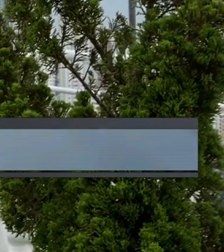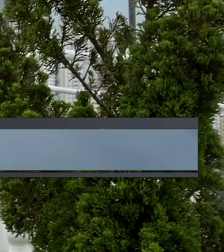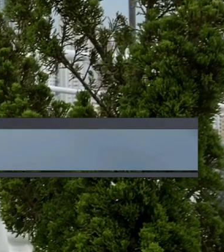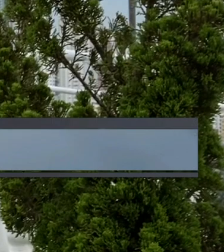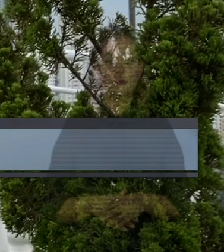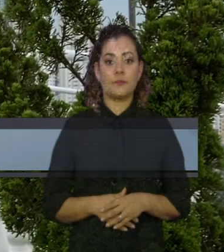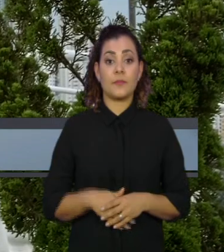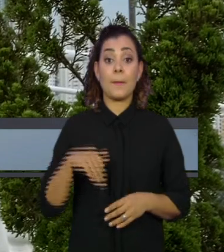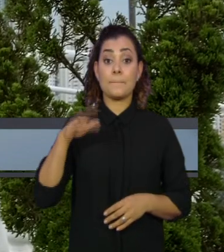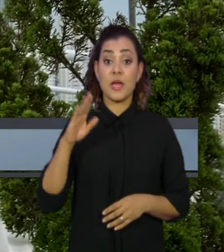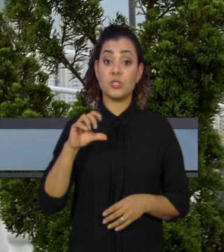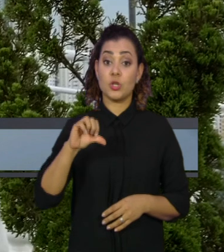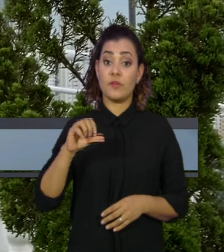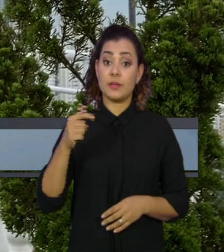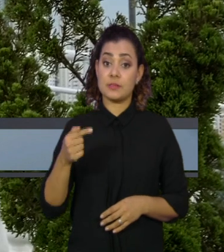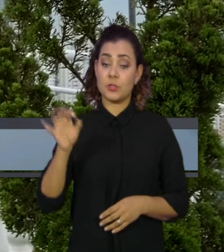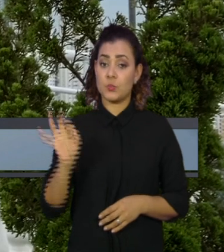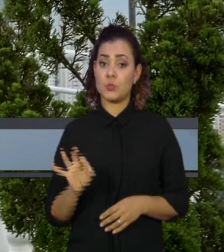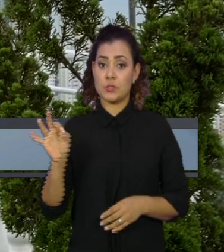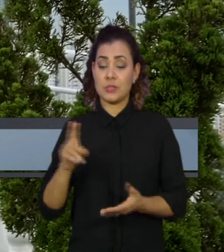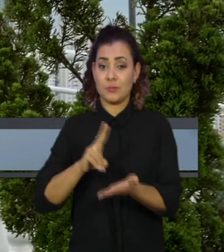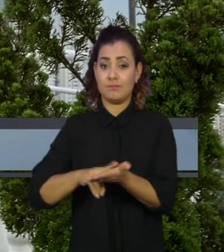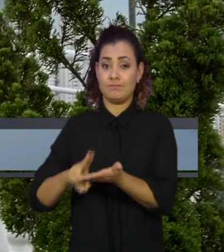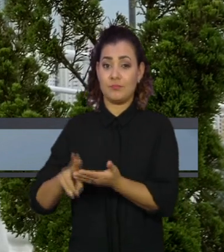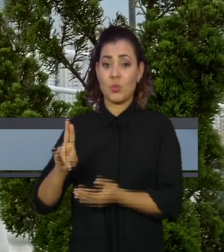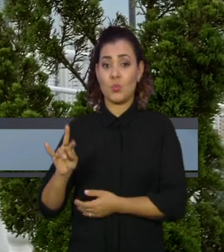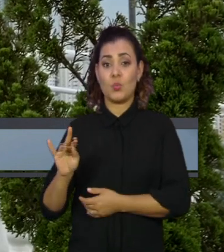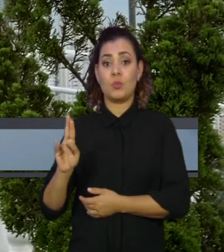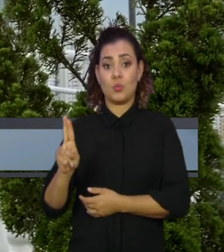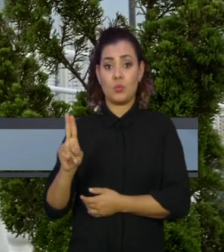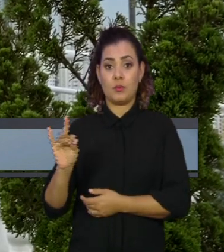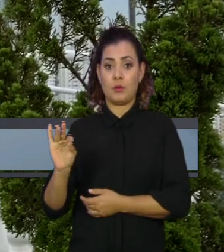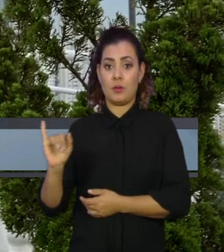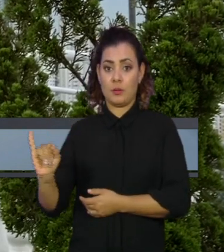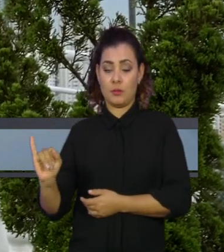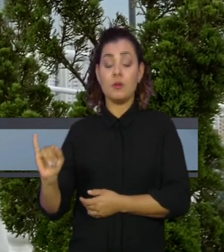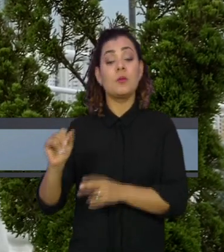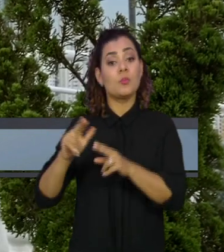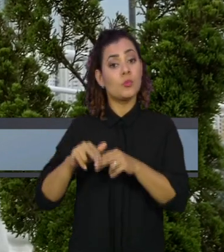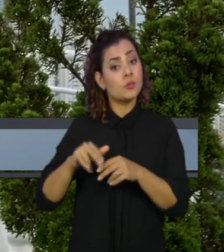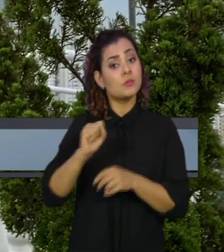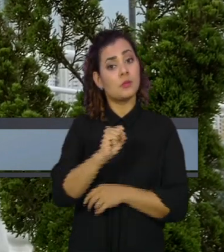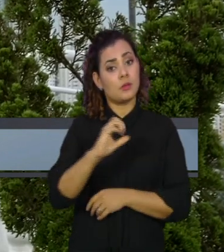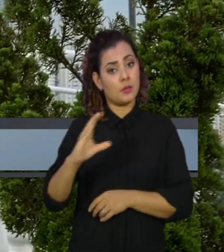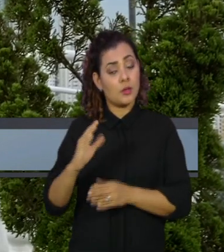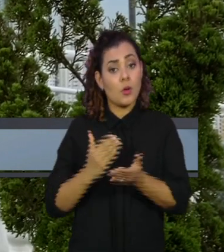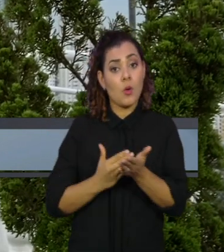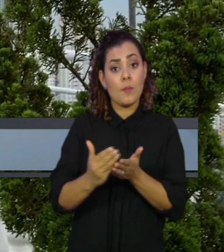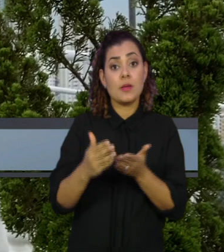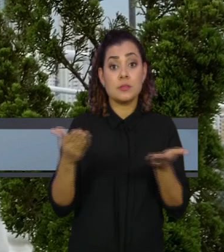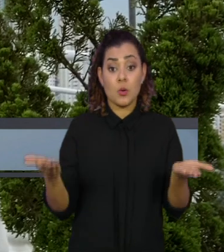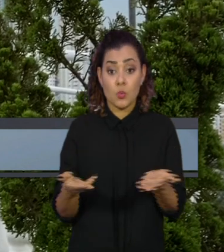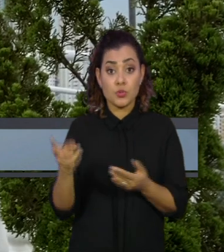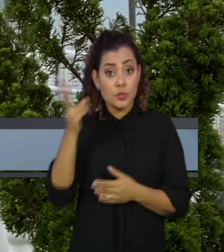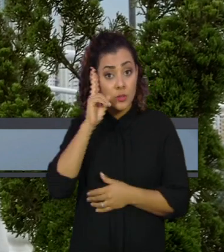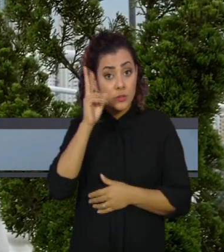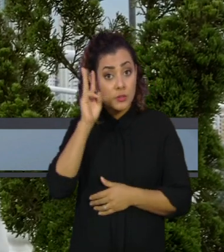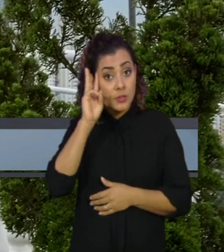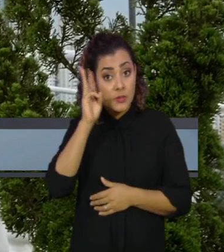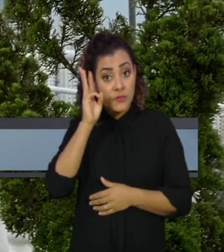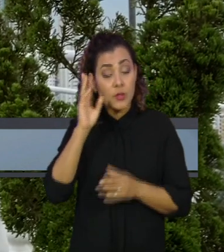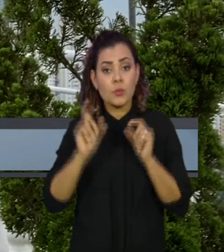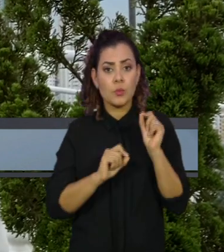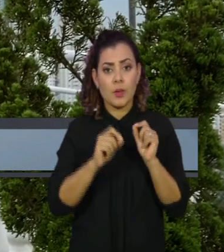Com mais de 97% de ocupação em seus leitos de UTI, Santa Catarina começa a transferir, nesta terça-feira, pacientes